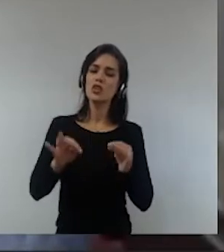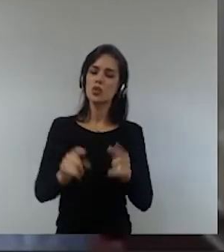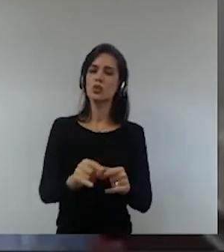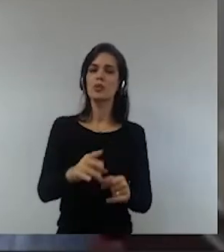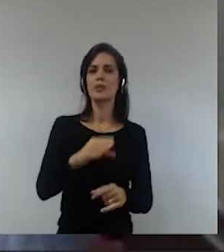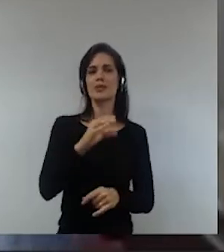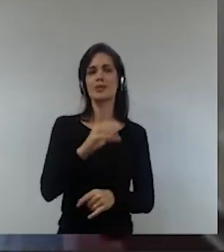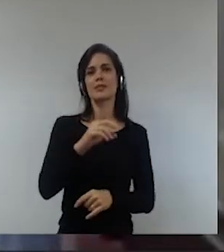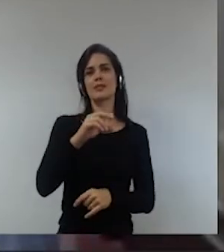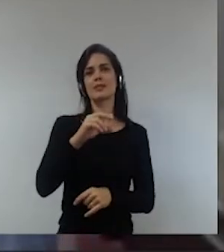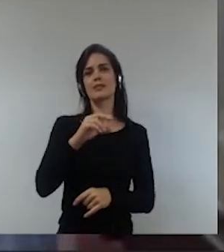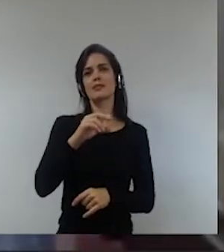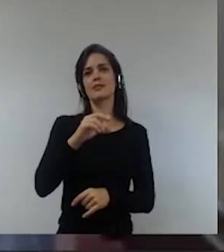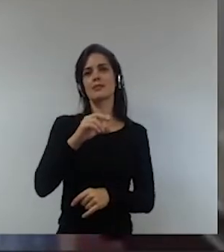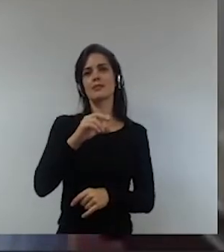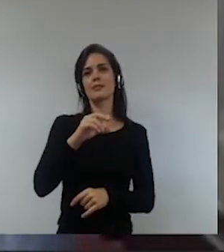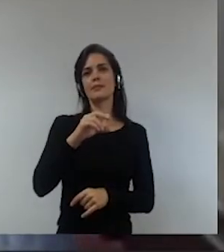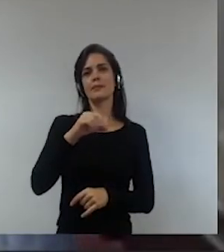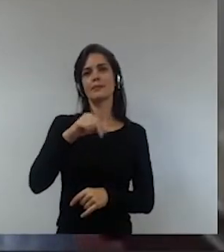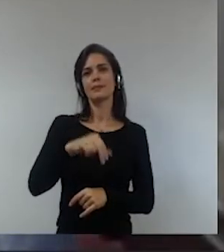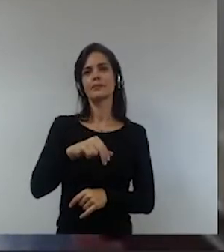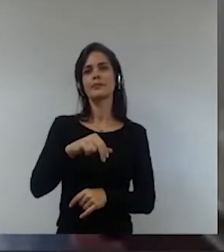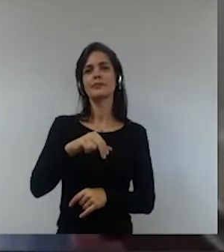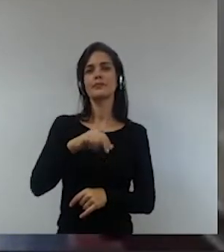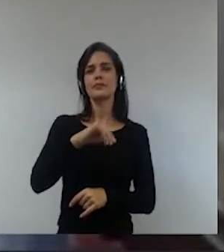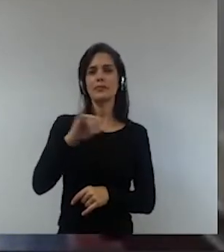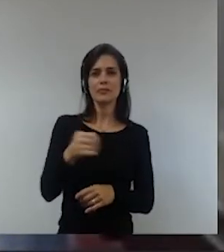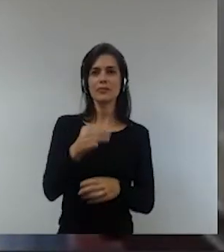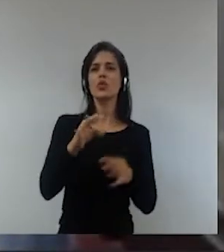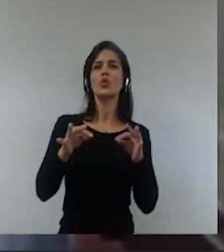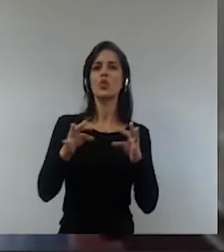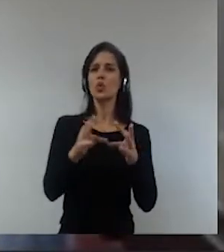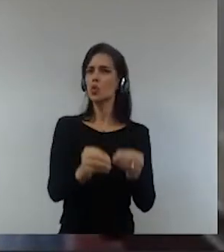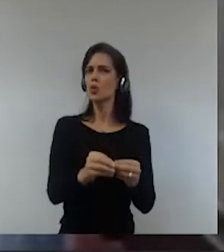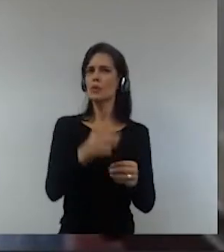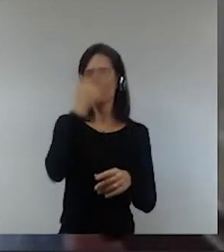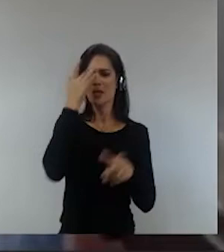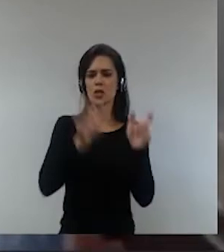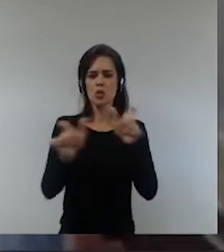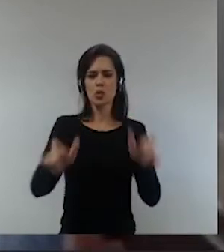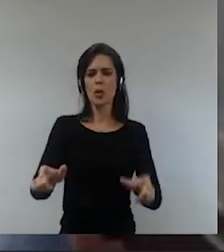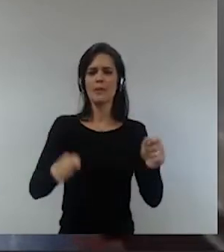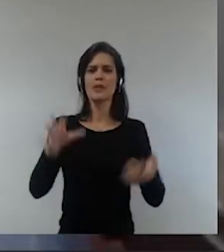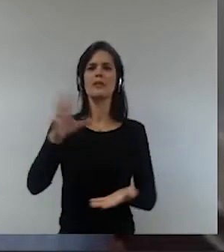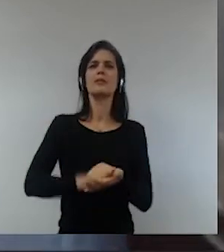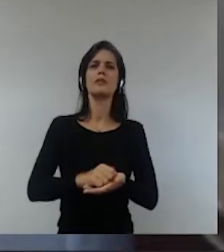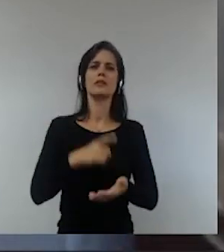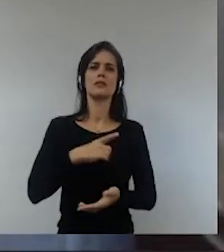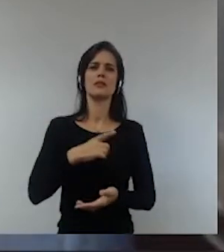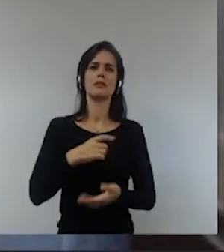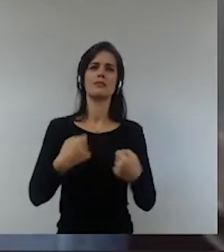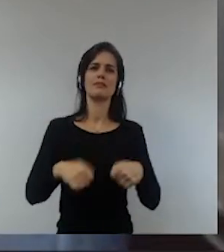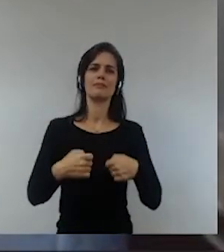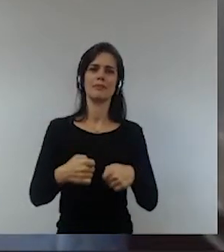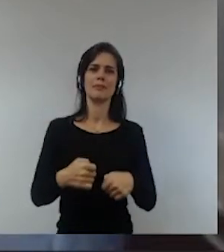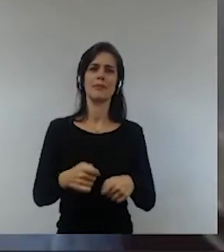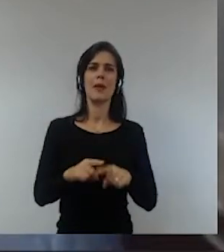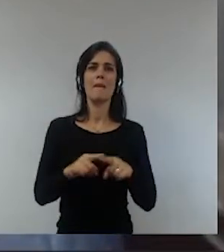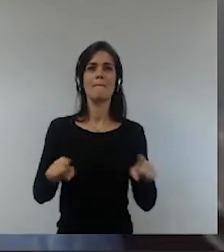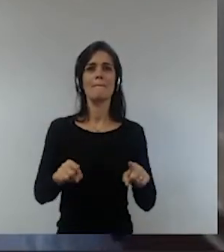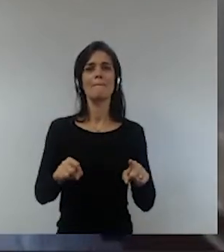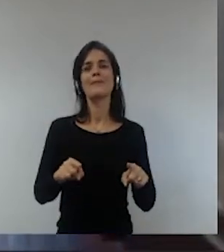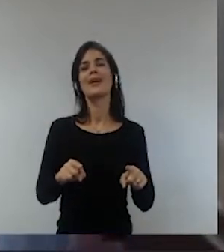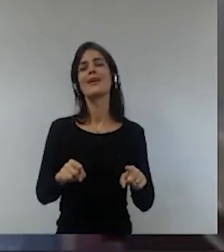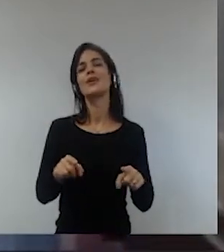empresas públicas e privadas, dentro de um prazo de 30 dias a partir da vigência do Código. Lamentavelmente, o nosso legislador não previu